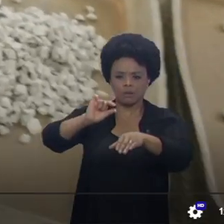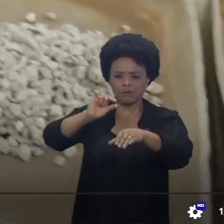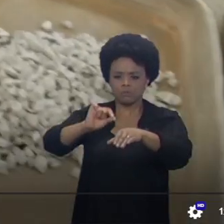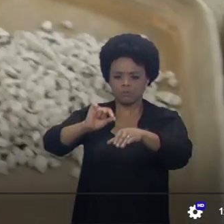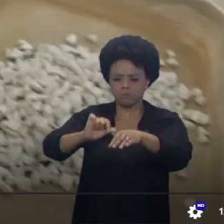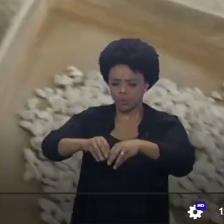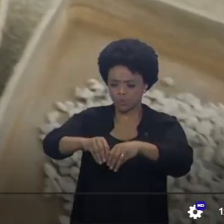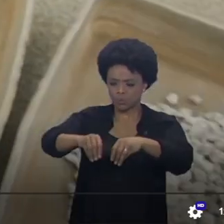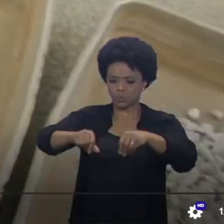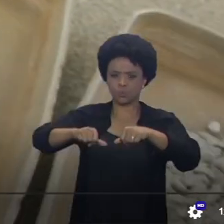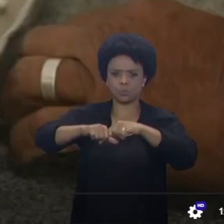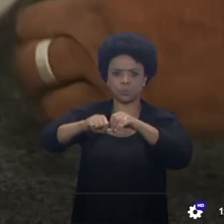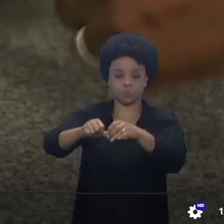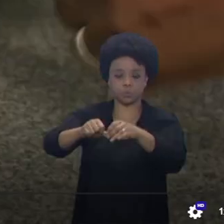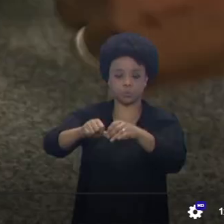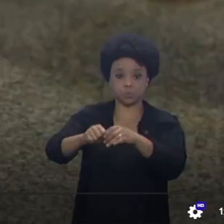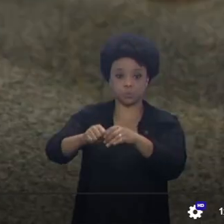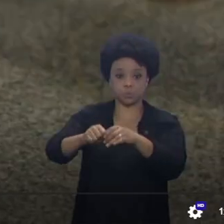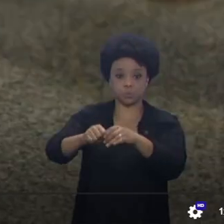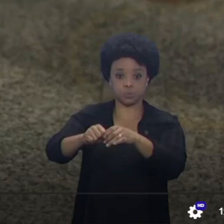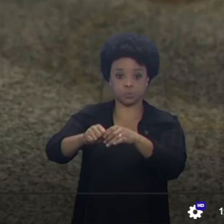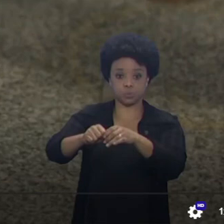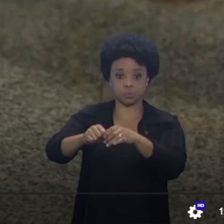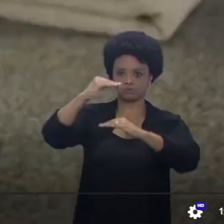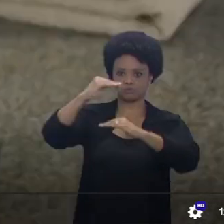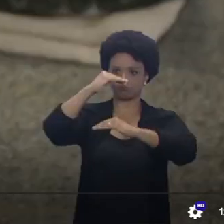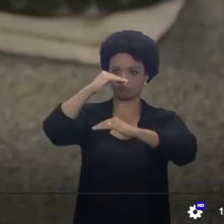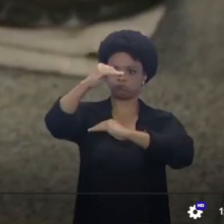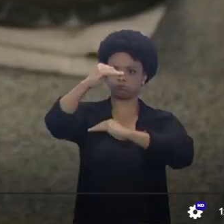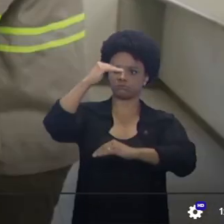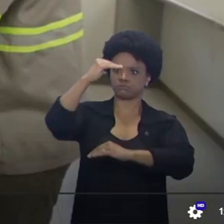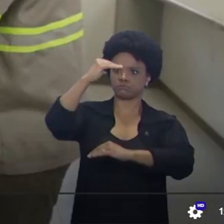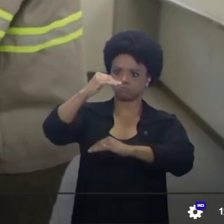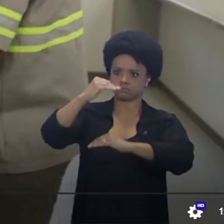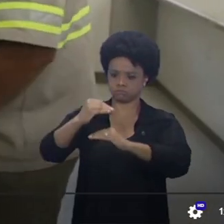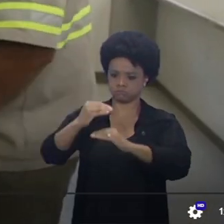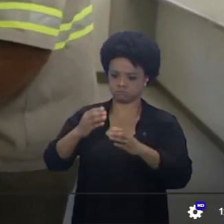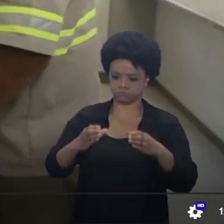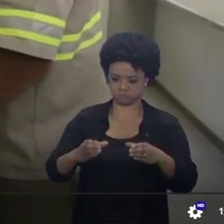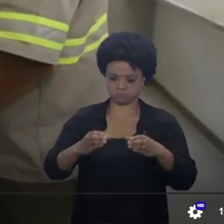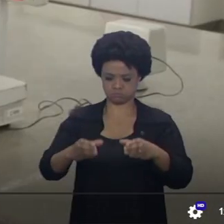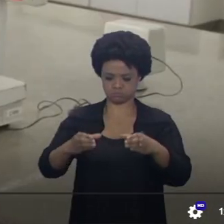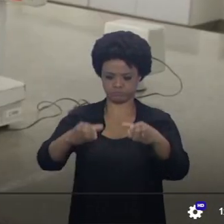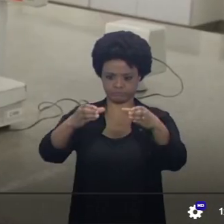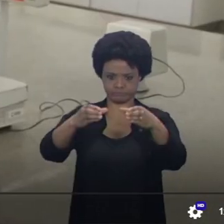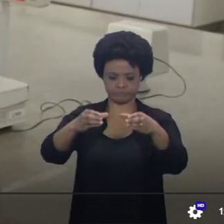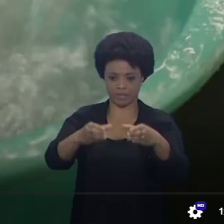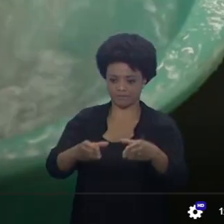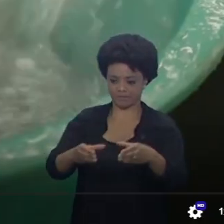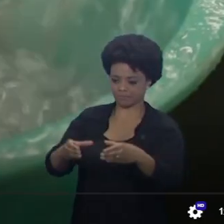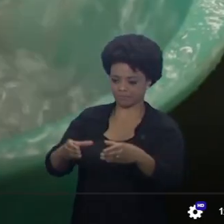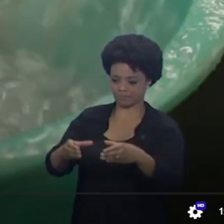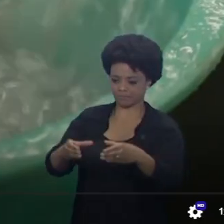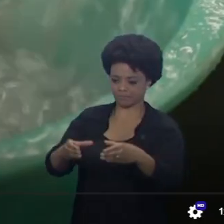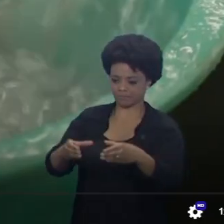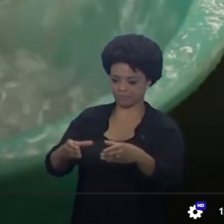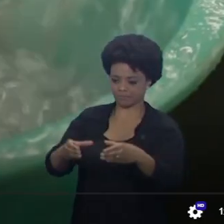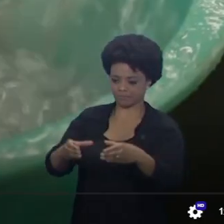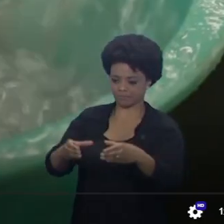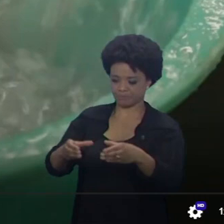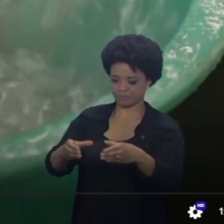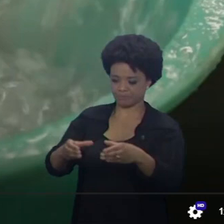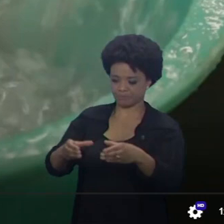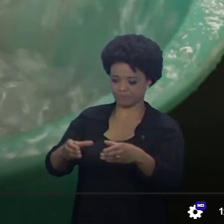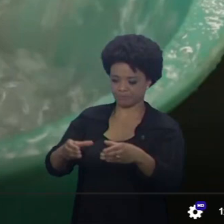Agora, o material que ficou retido em cada peneira é pesado. Para finalizar o ensaio, os materiais